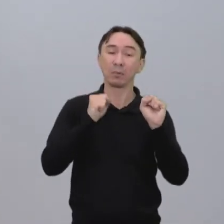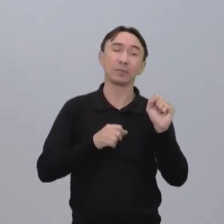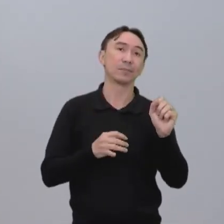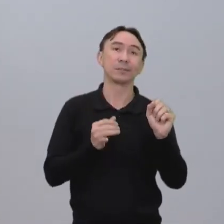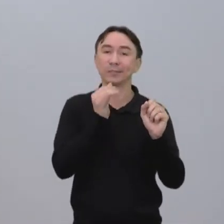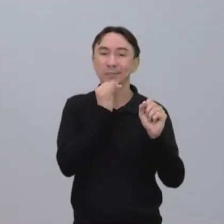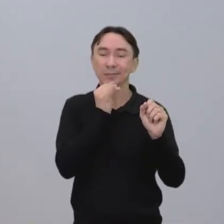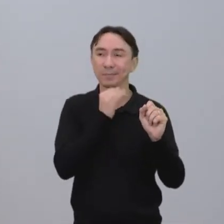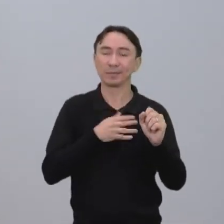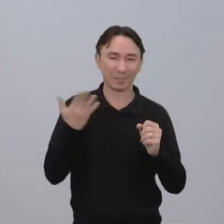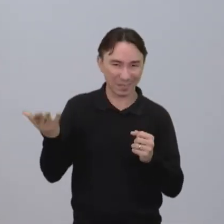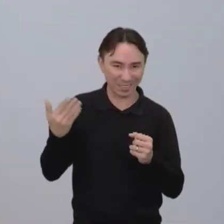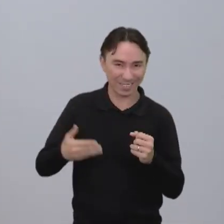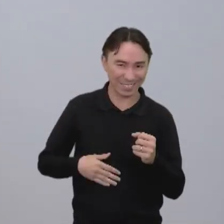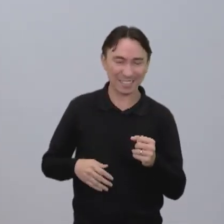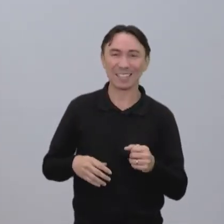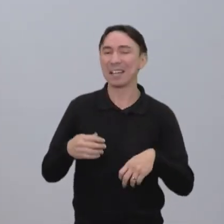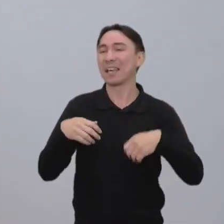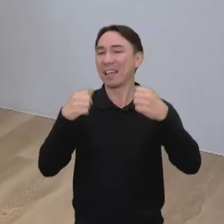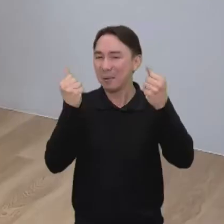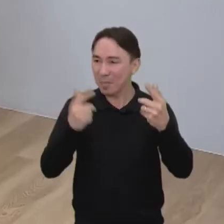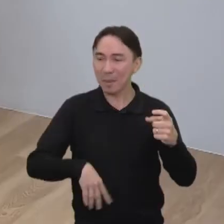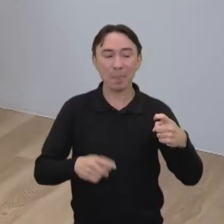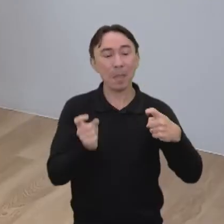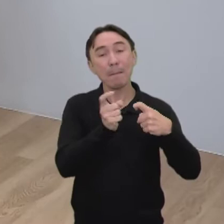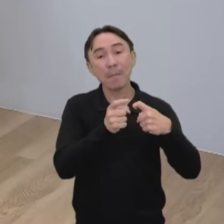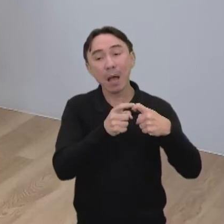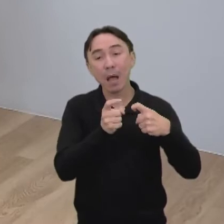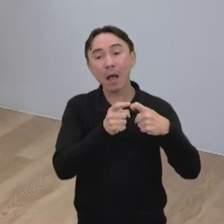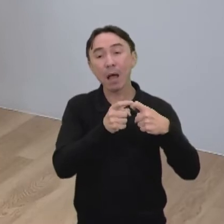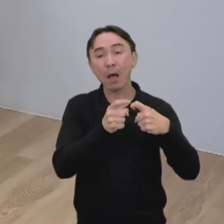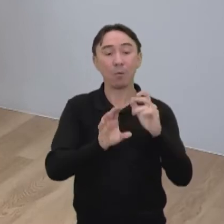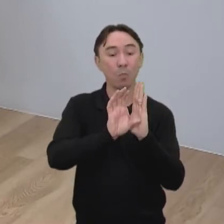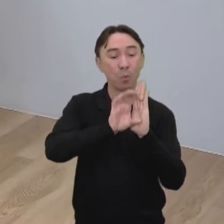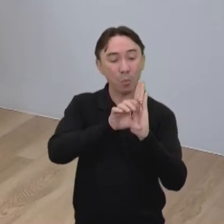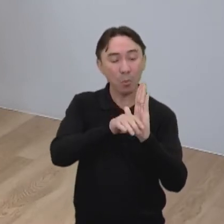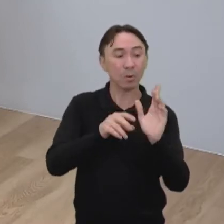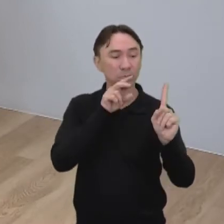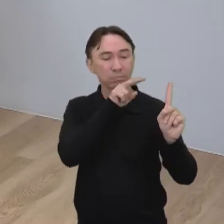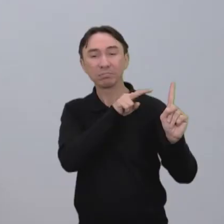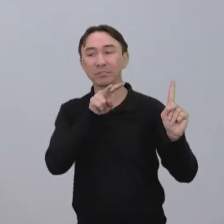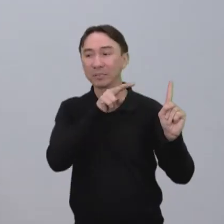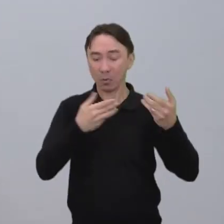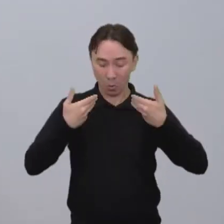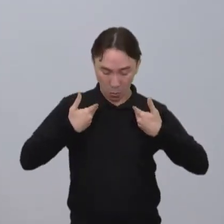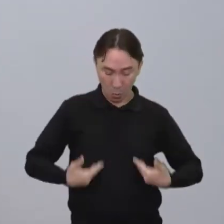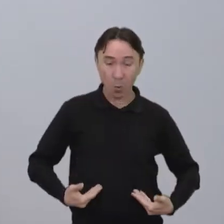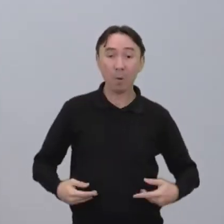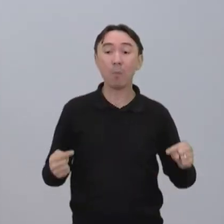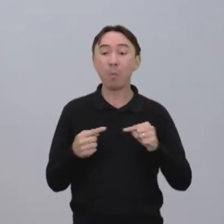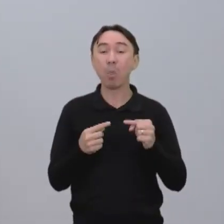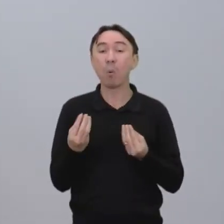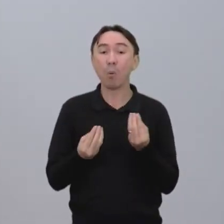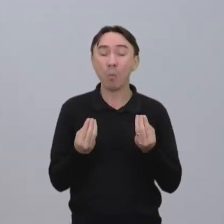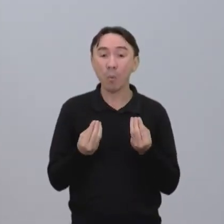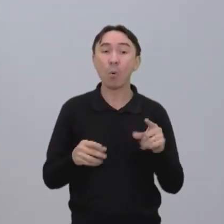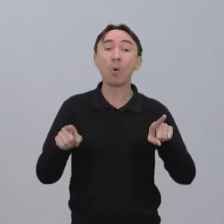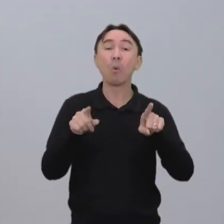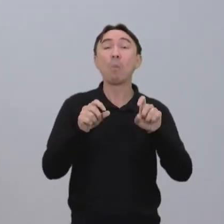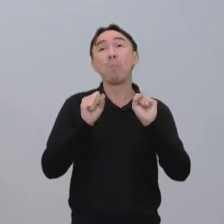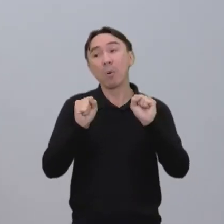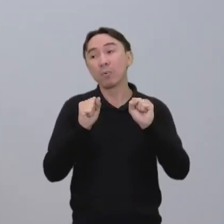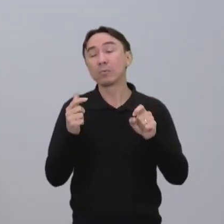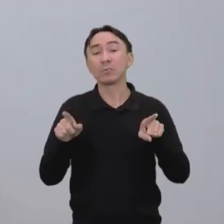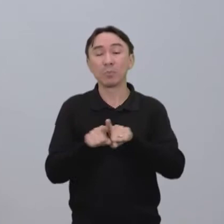lado que define clinicamente a bulimia, como isso se dá no corpo. Eu posso olhar por outras facetas, eu vou chegar numa faceta aqui